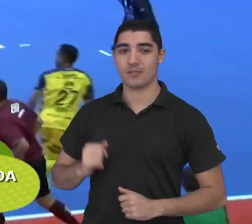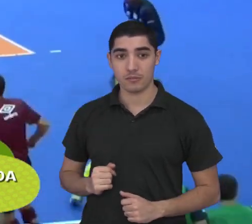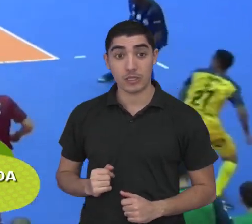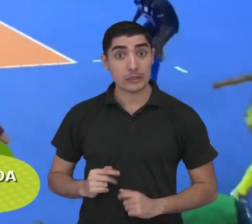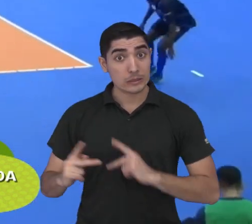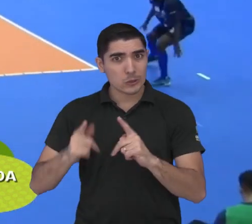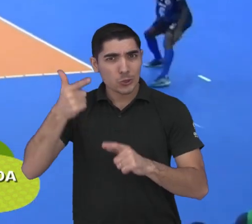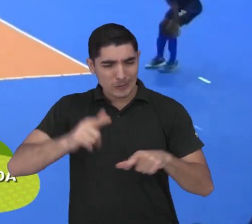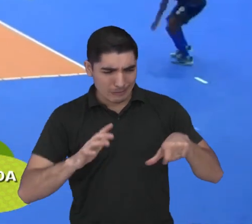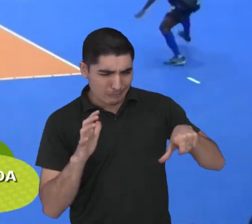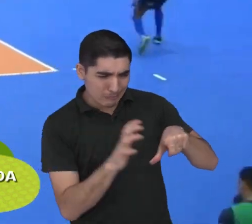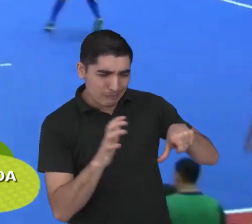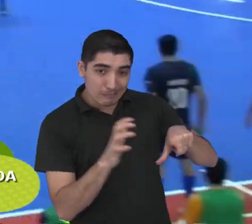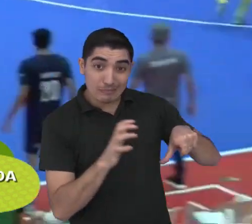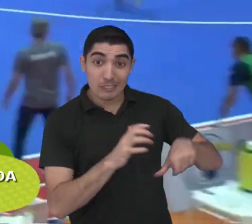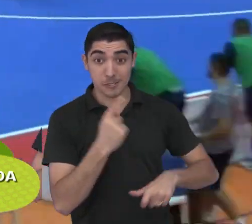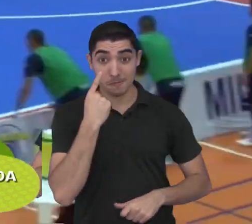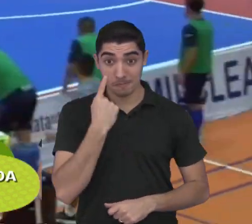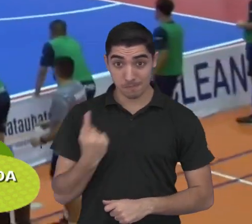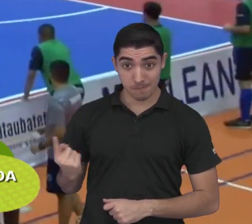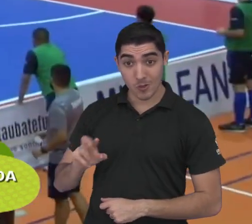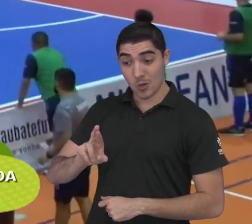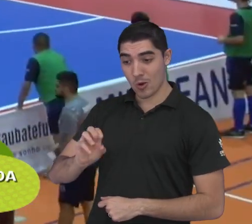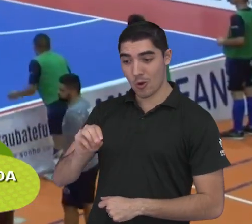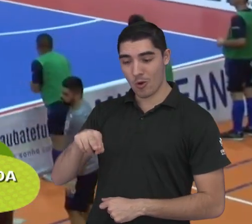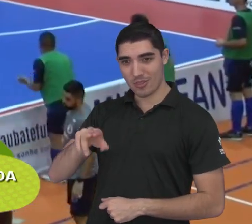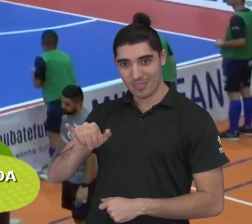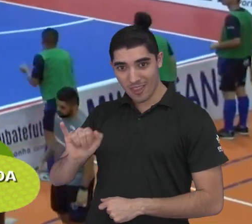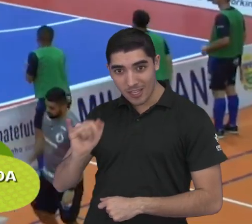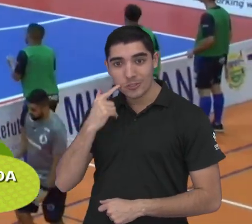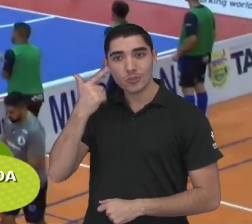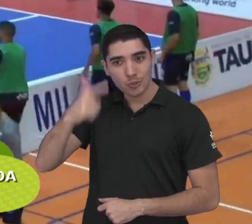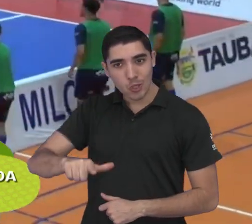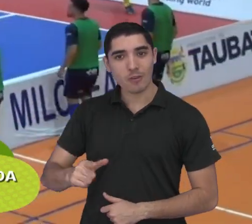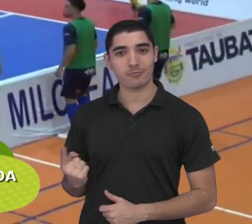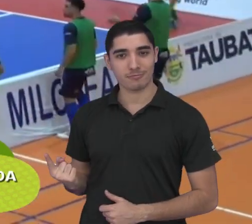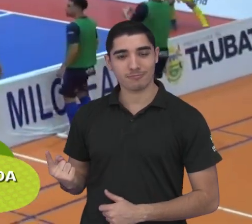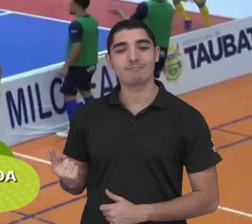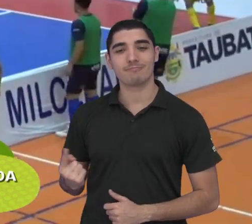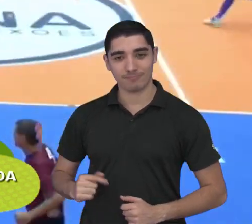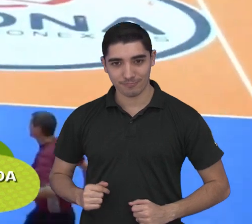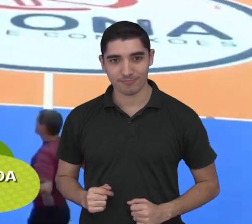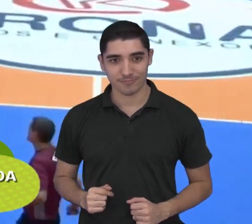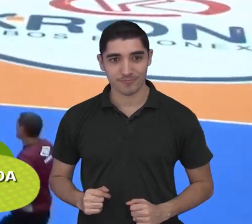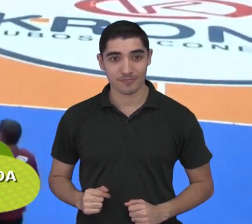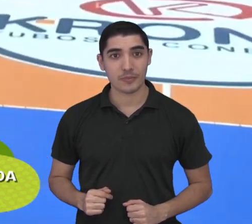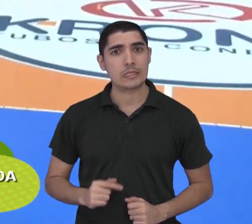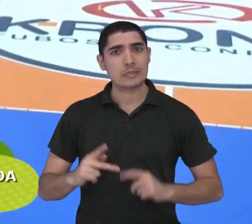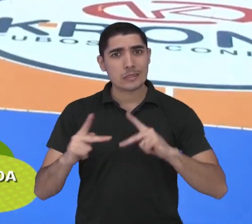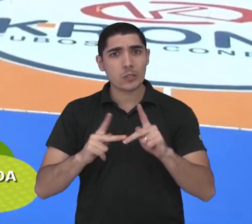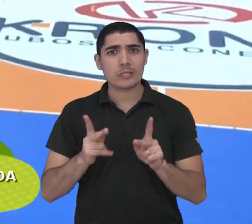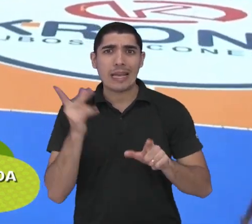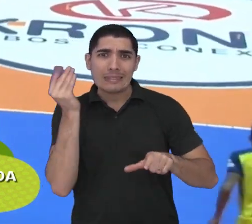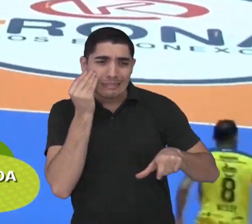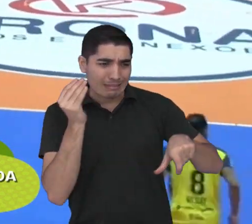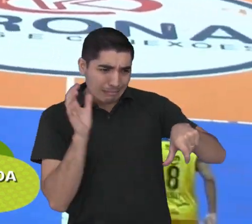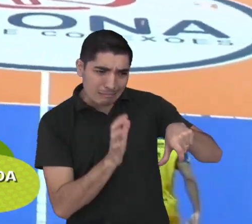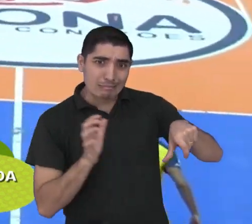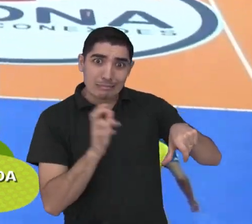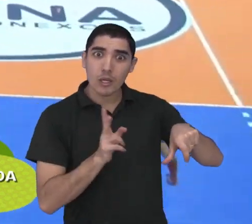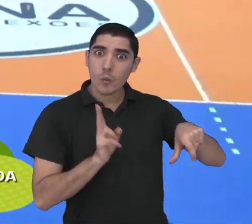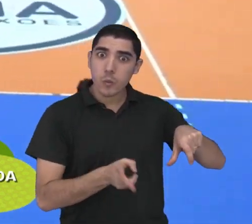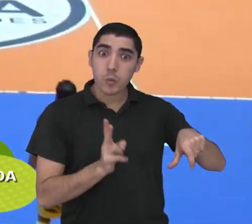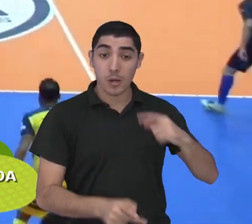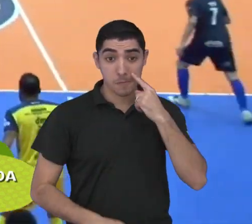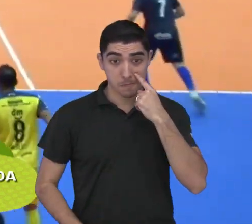São José na boa triangulação, Rony bateu de primeira e Thiago mandou para escanteio. Só dava São José, Vini